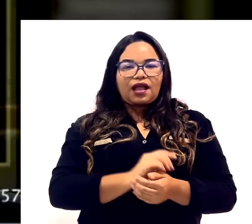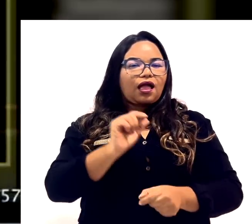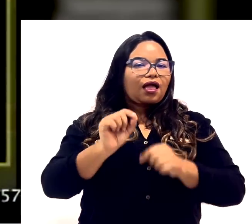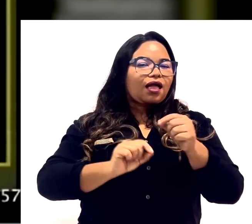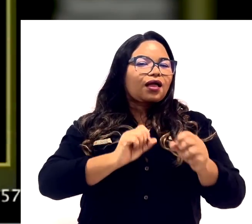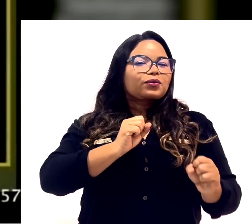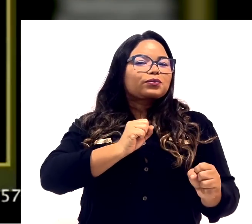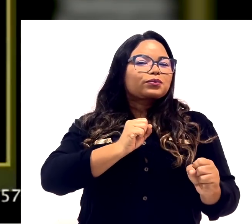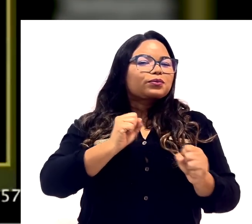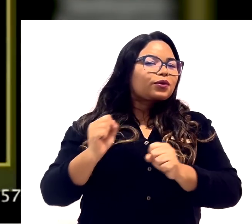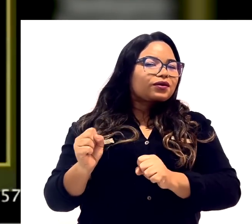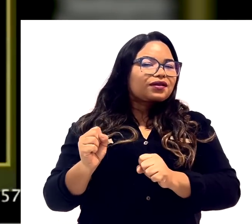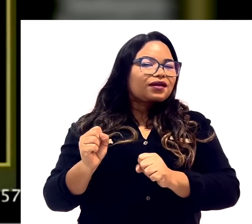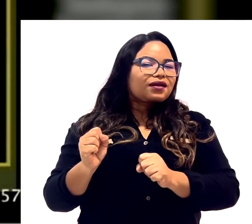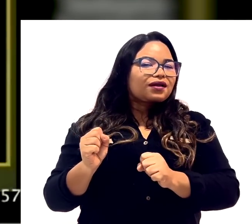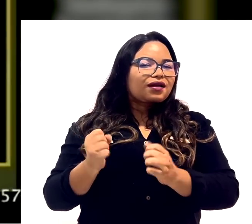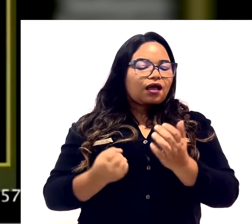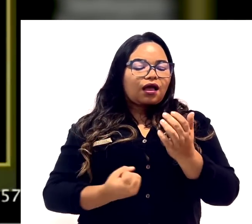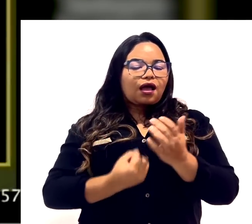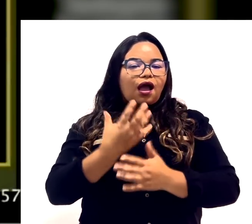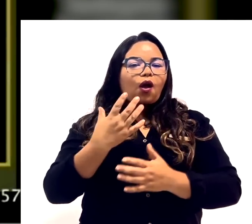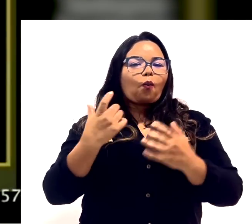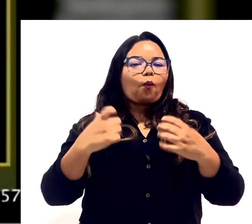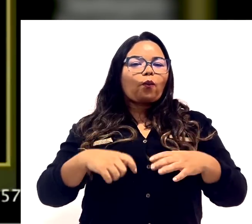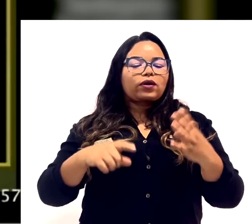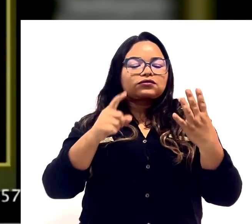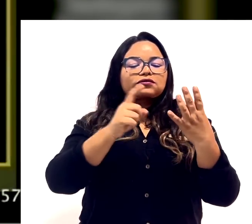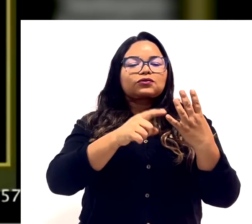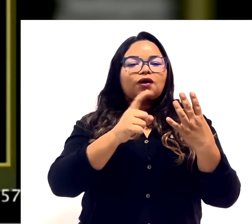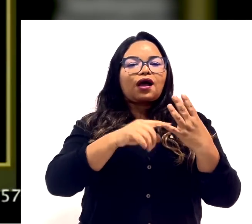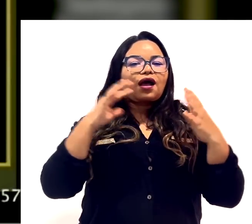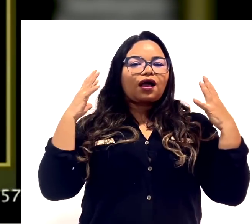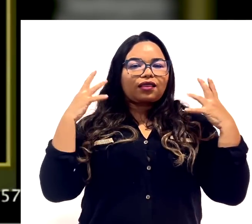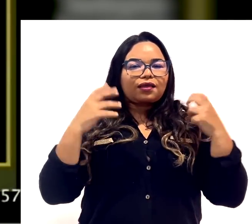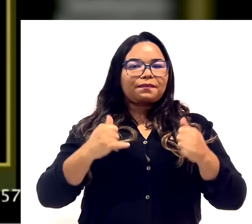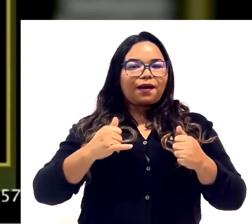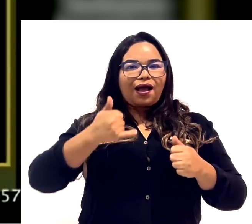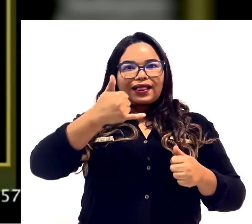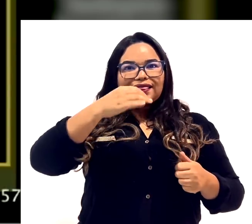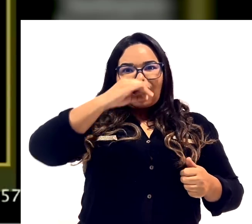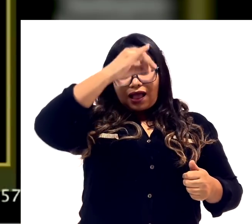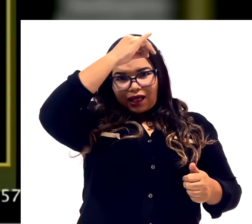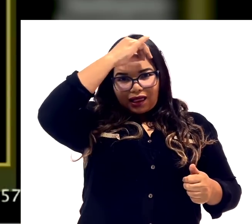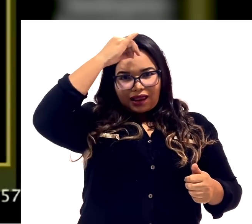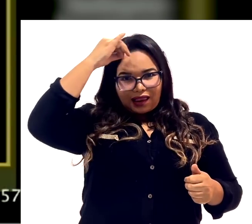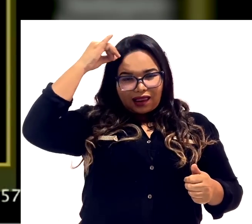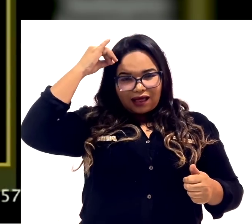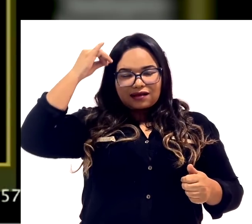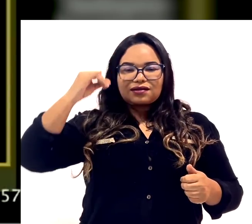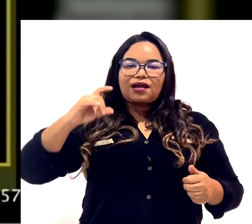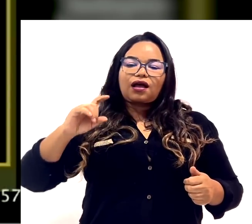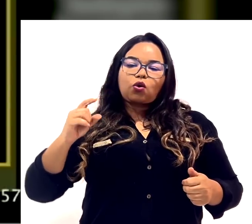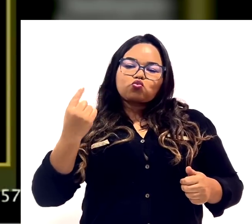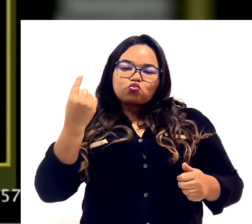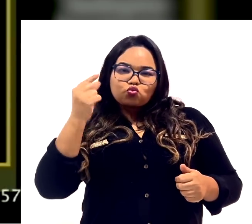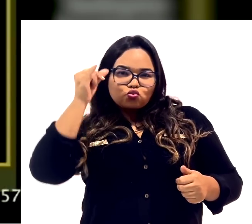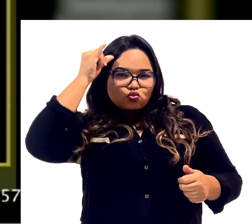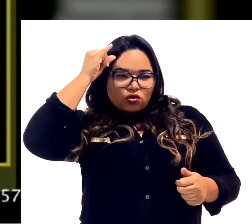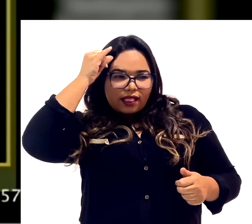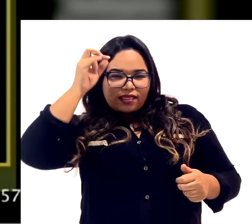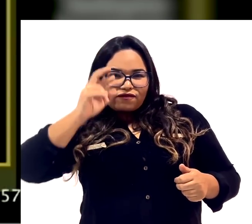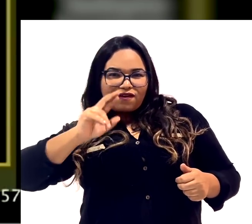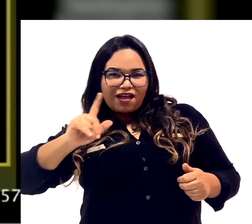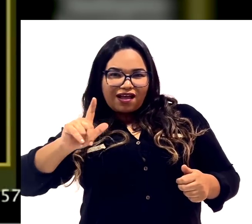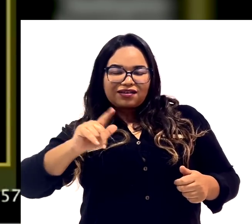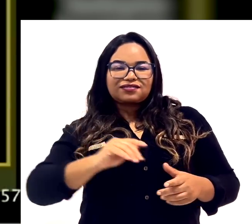Portanto, quem é ele? Ele se levanta do quarto animal, ele se levanta entre os 10 chifres, depois dos 10 chifres, e é diferente dos outros. Quando